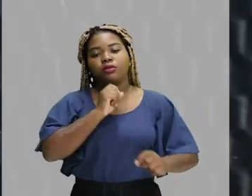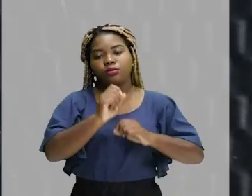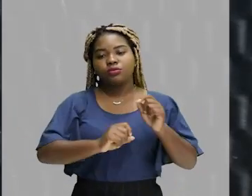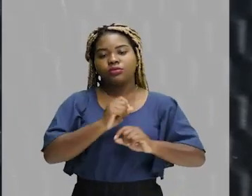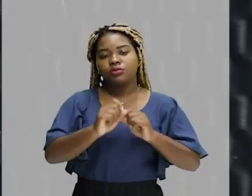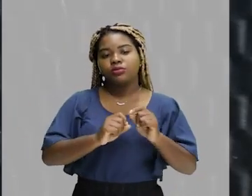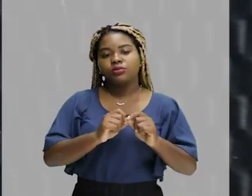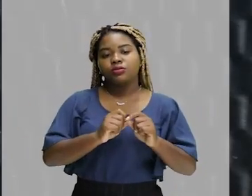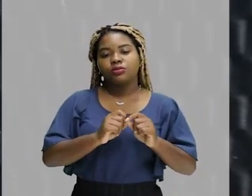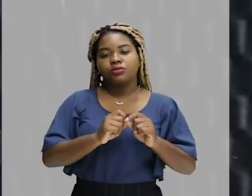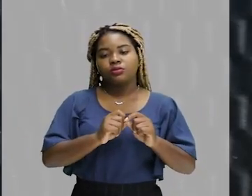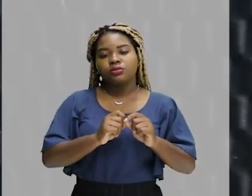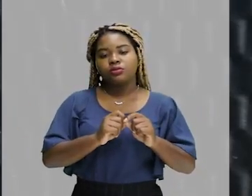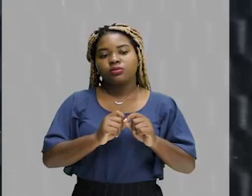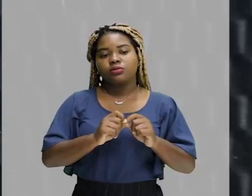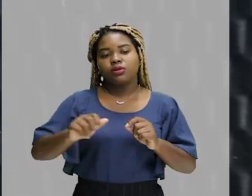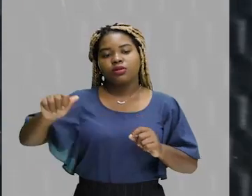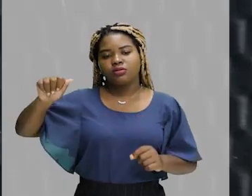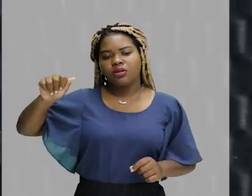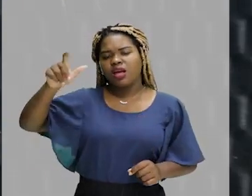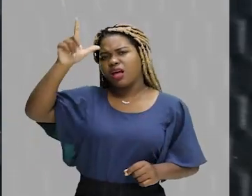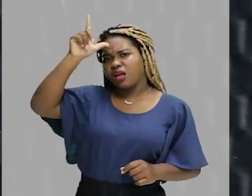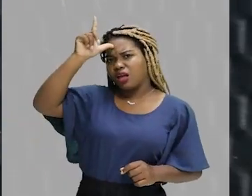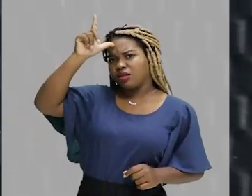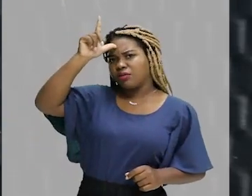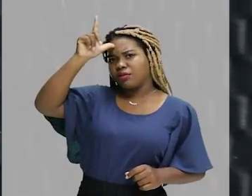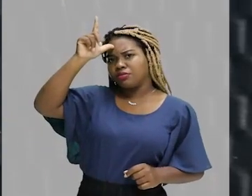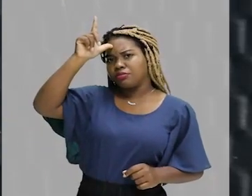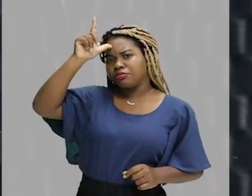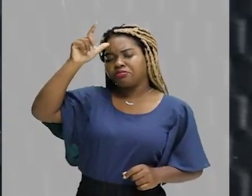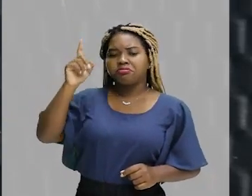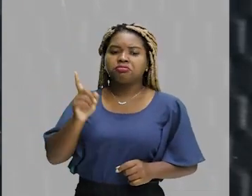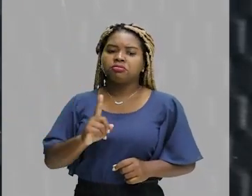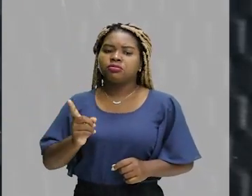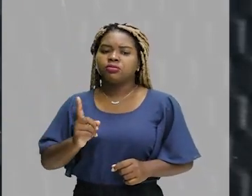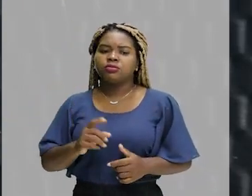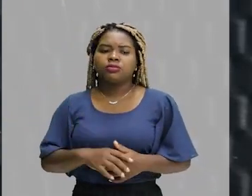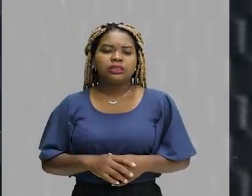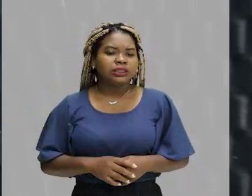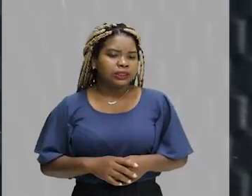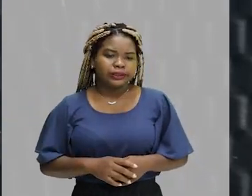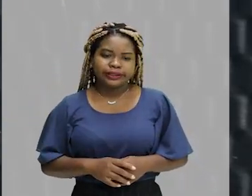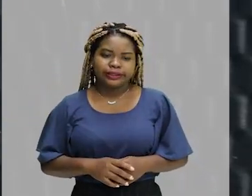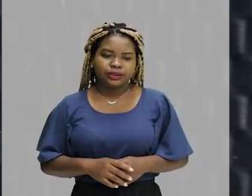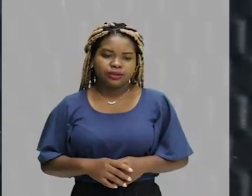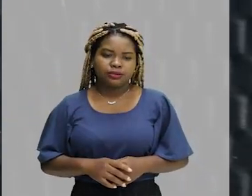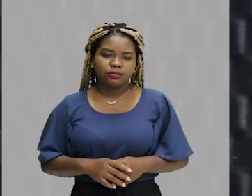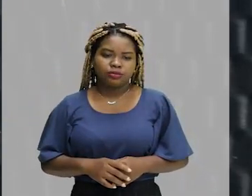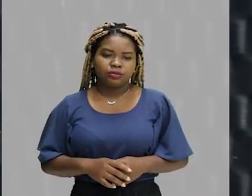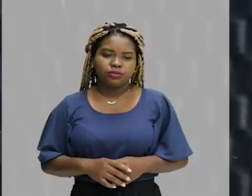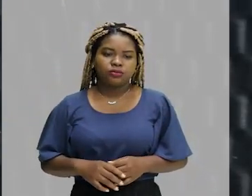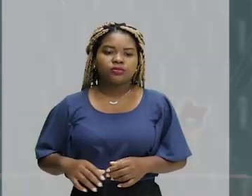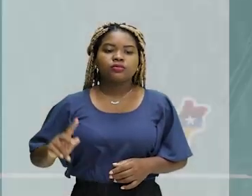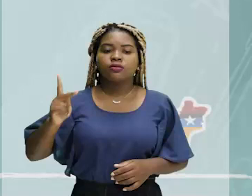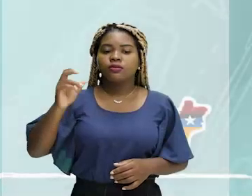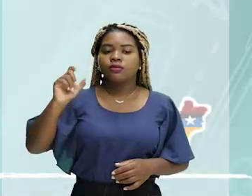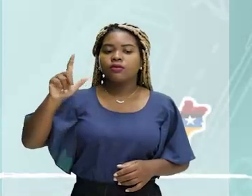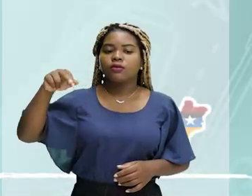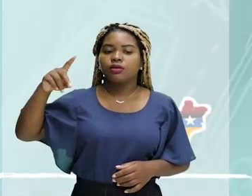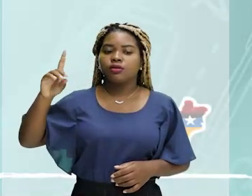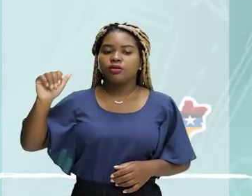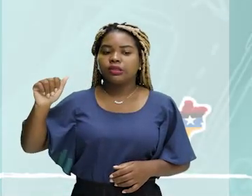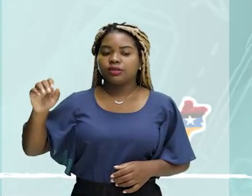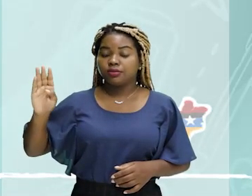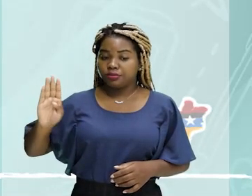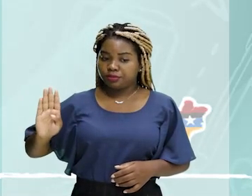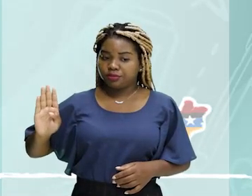identificá-la e reconhecê-la aqui. Então nós temos na Alemanha não. Nós sabemos que historicamente a Alemanha não é o berço da Revolução Industrial. Na